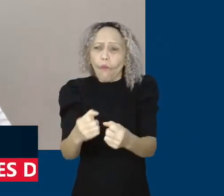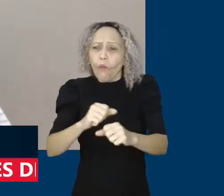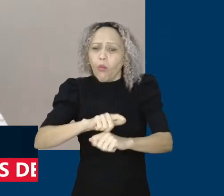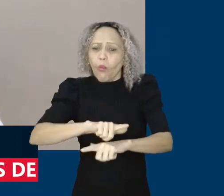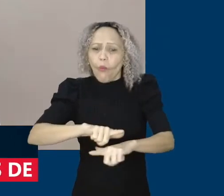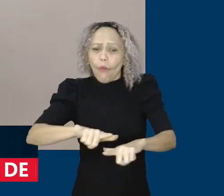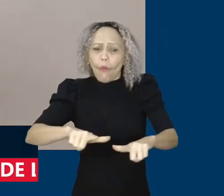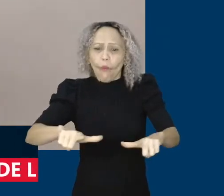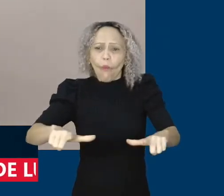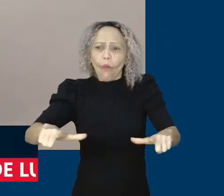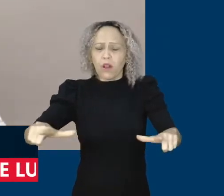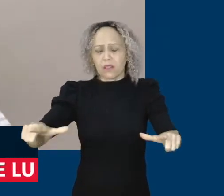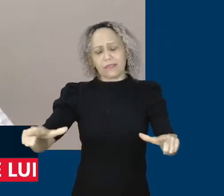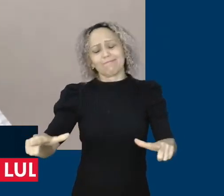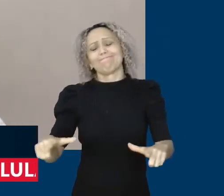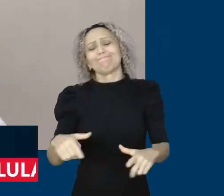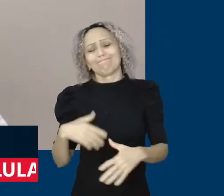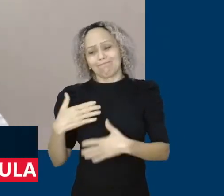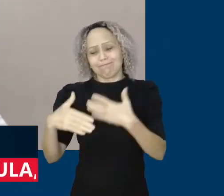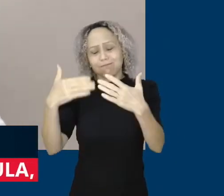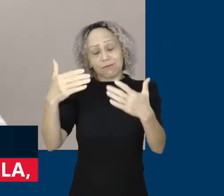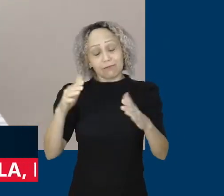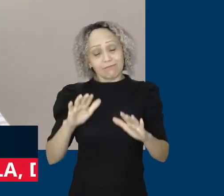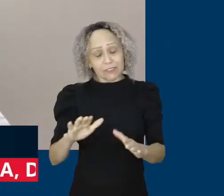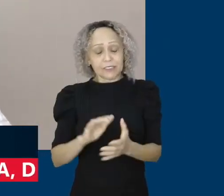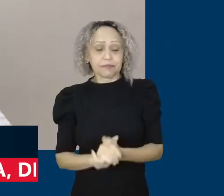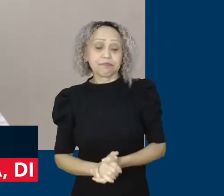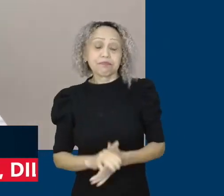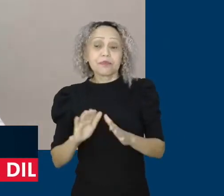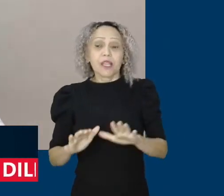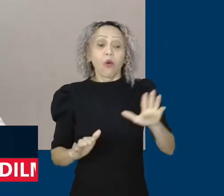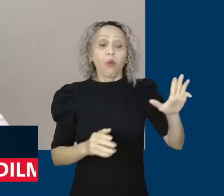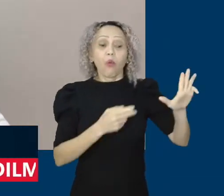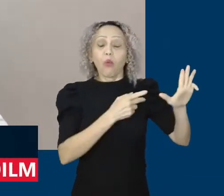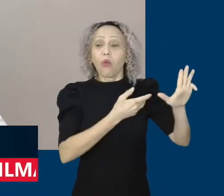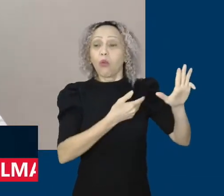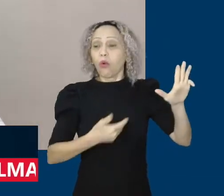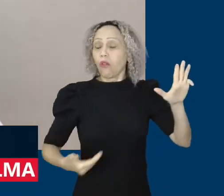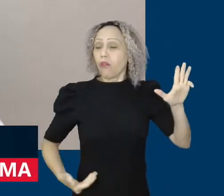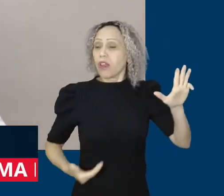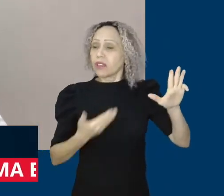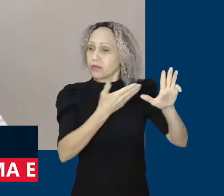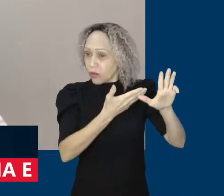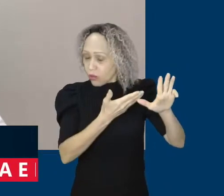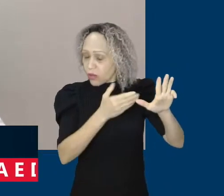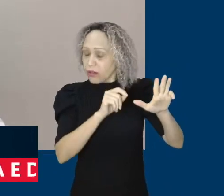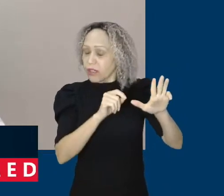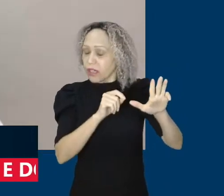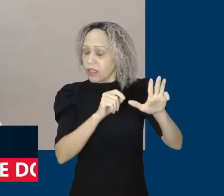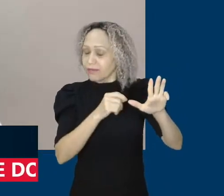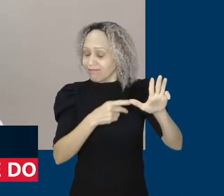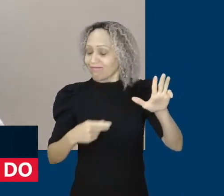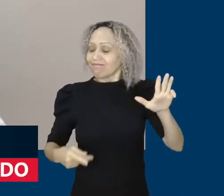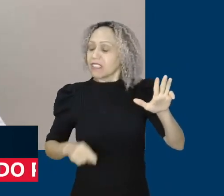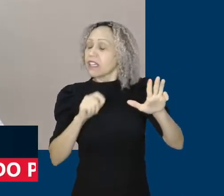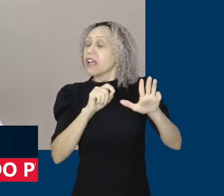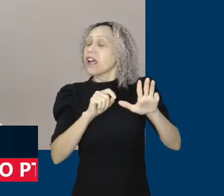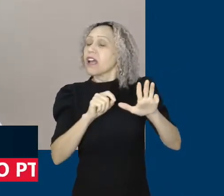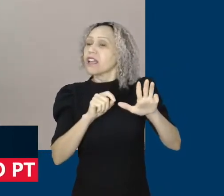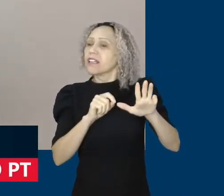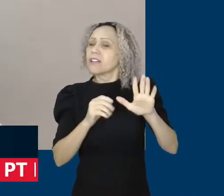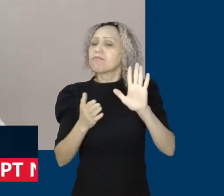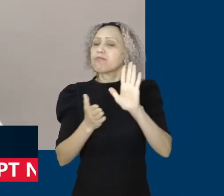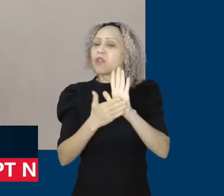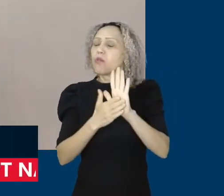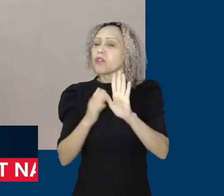do governo do presidente Lula como uma esperança, né, para avançar nesse tema e propor soluções nesse tema.